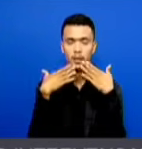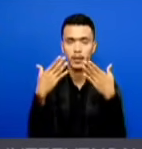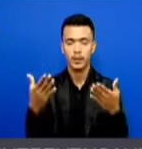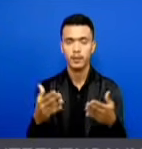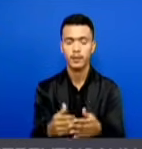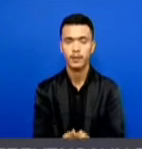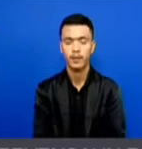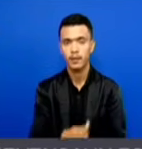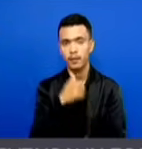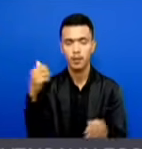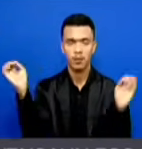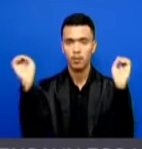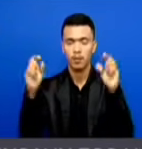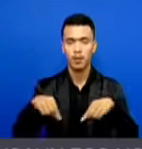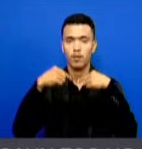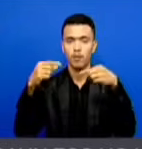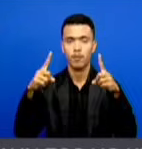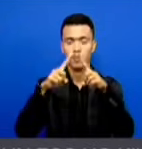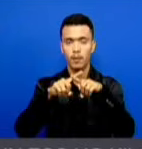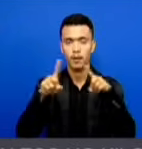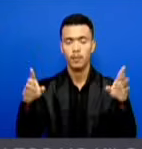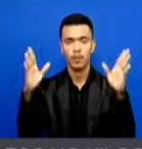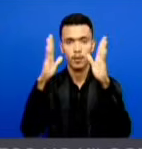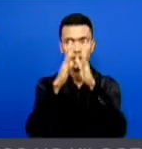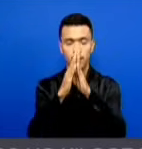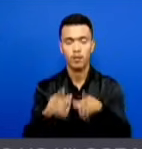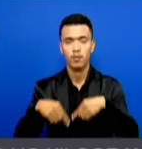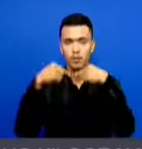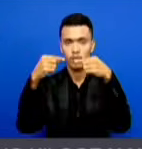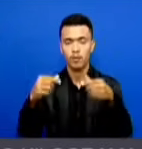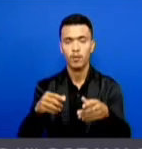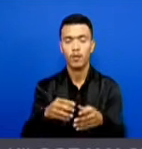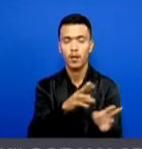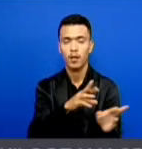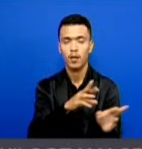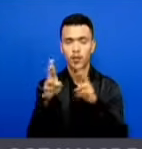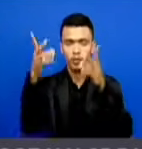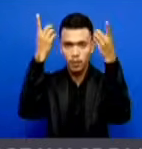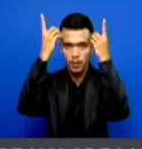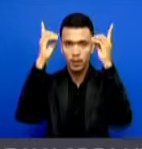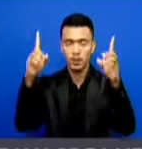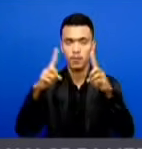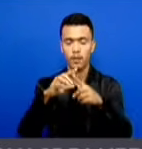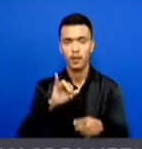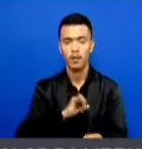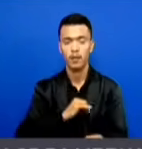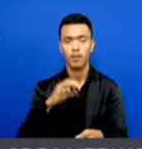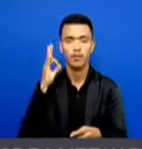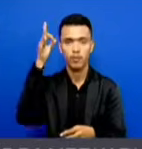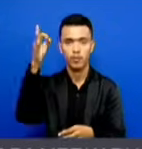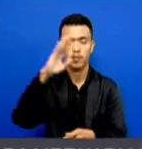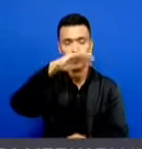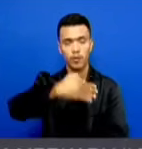boas, amigo de balula, fô bozos barral, meu bebê oração, máximo, mei hau, hau pronto, hau decisão, ser de barral ne ano, ba futuro, no ba, hau no oansira,